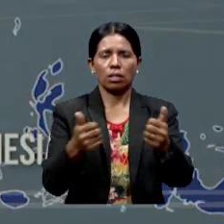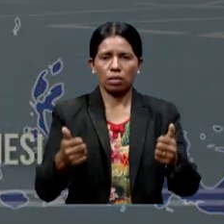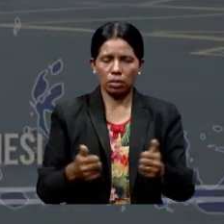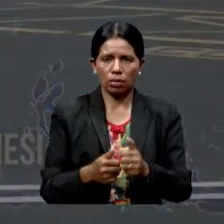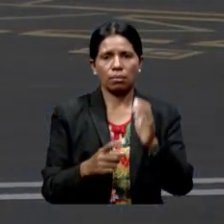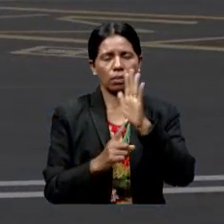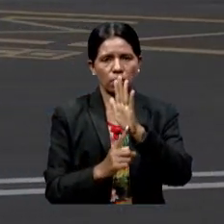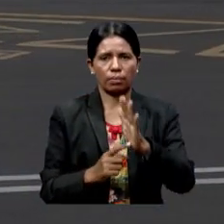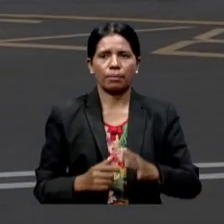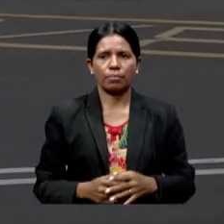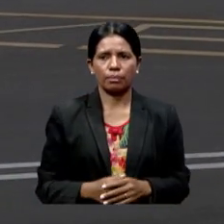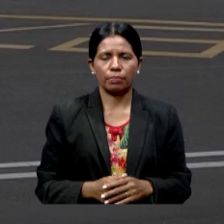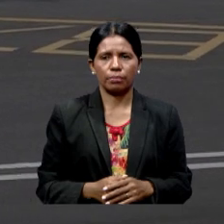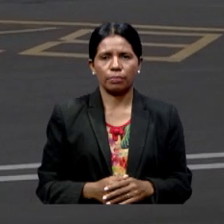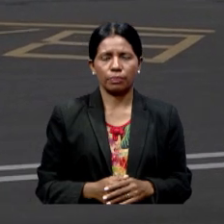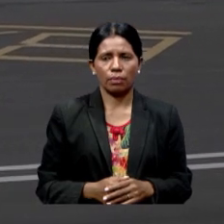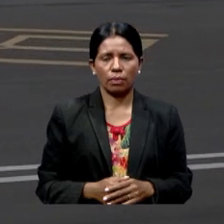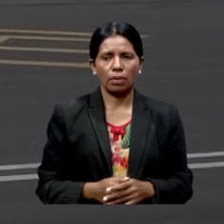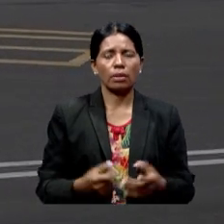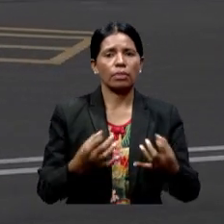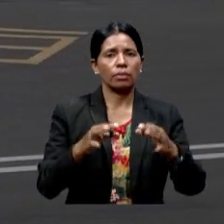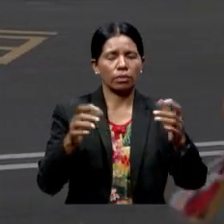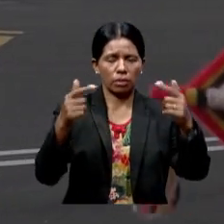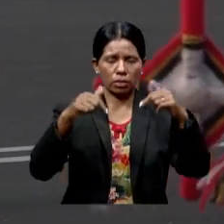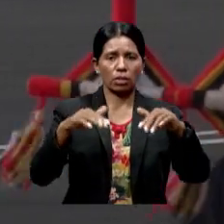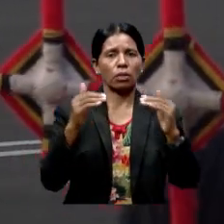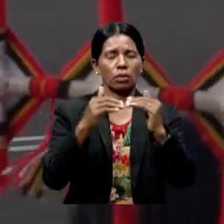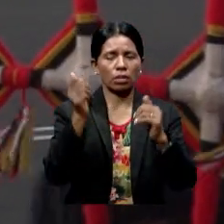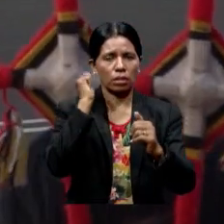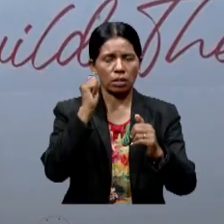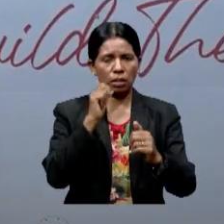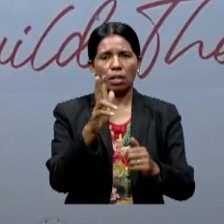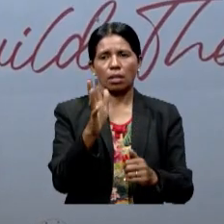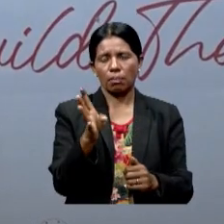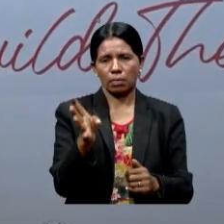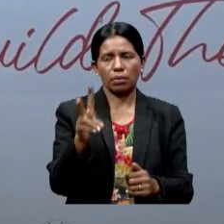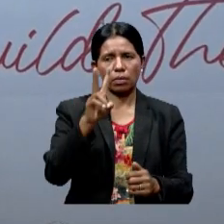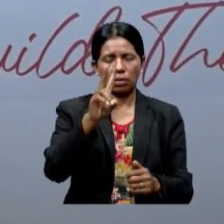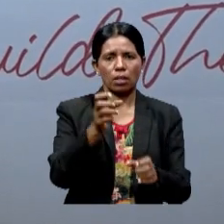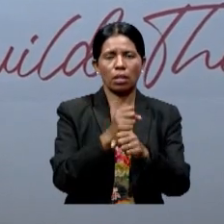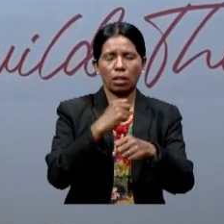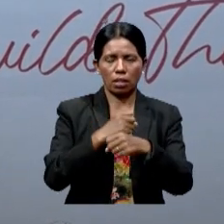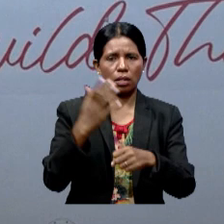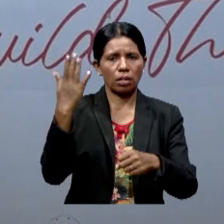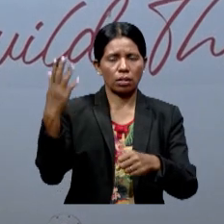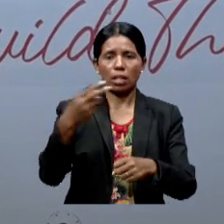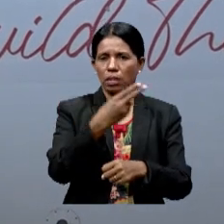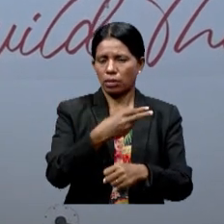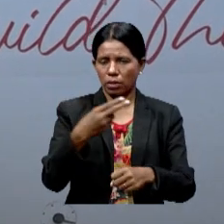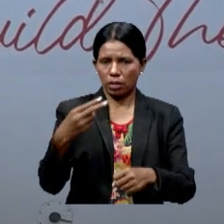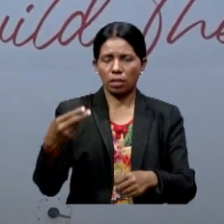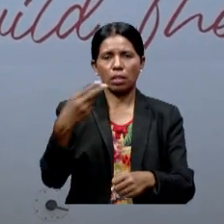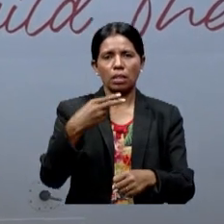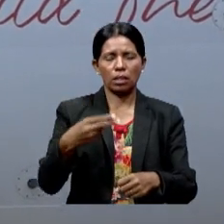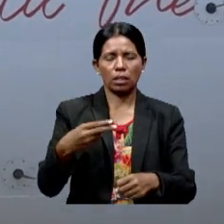nebanian. Já foi em fila o Sissimeria ASEAN badala hat nulo resin rua, nebe halau ia labuan bajo Indonesia, quinta